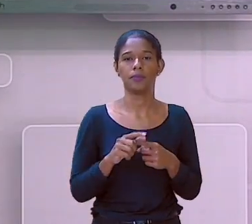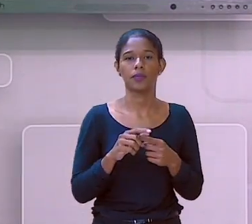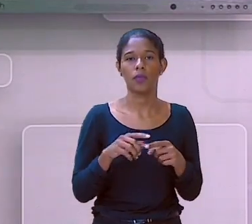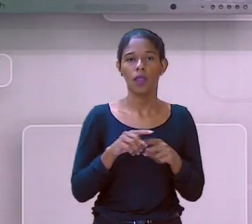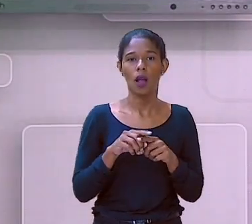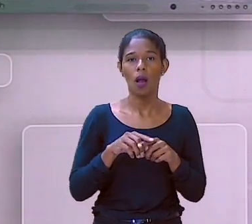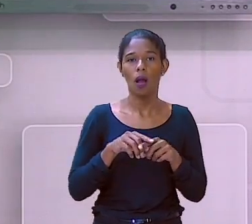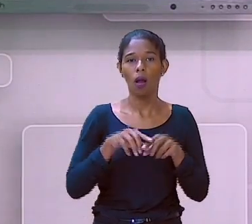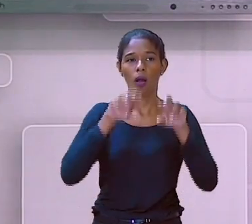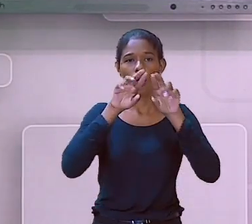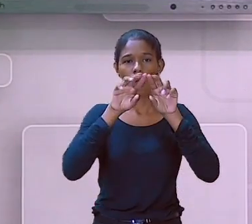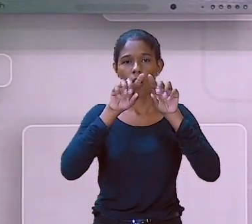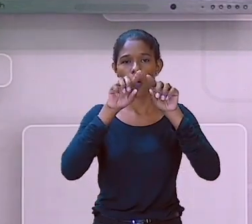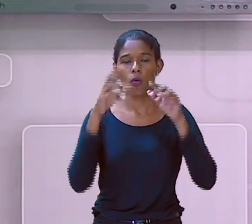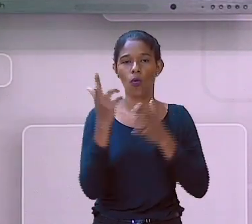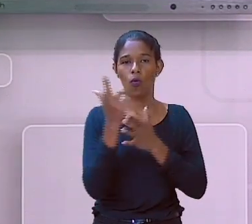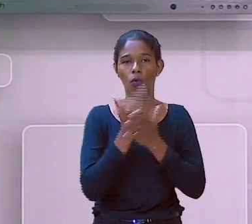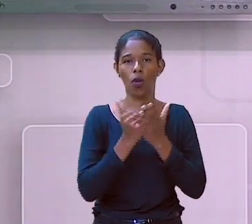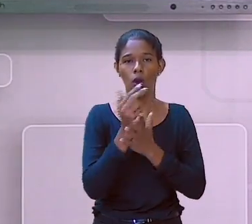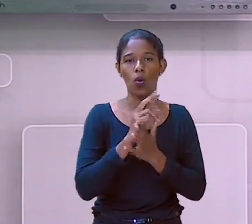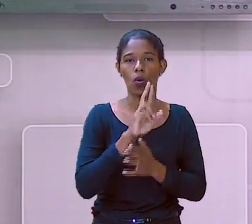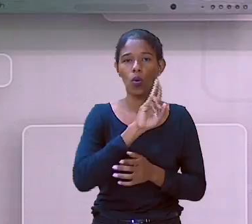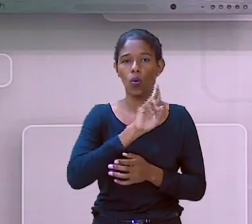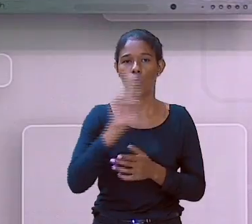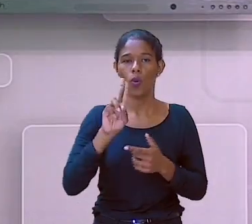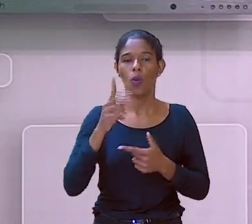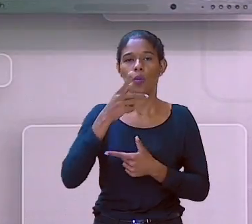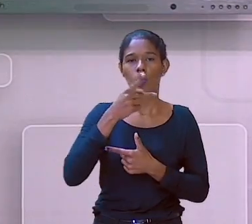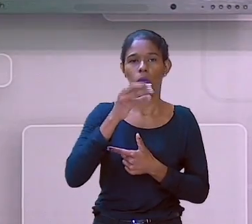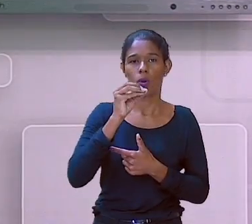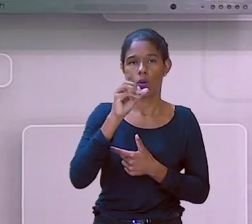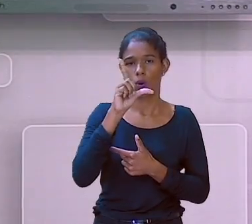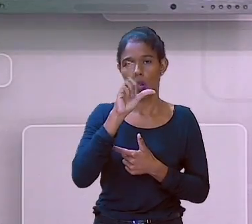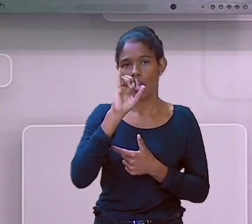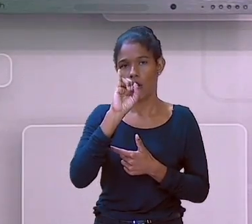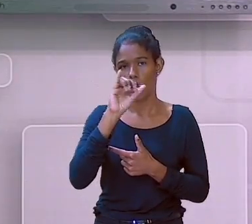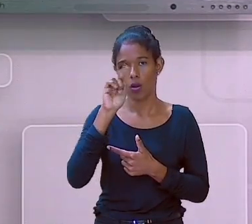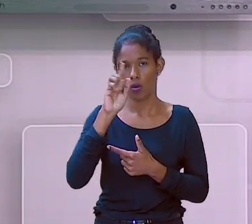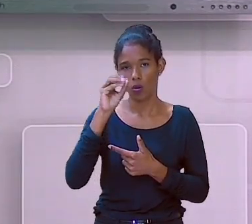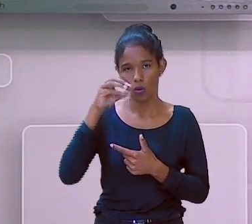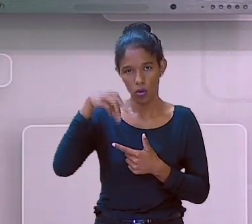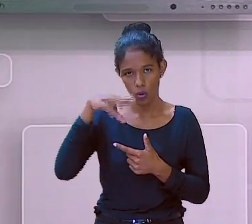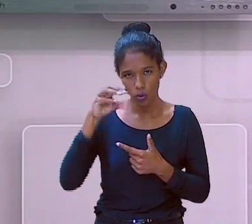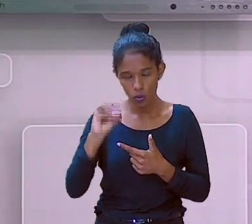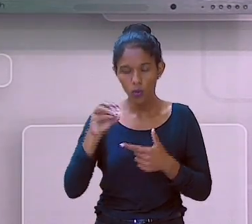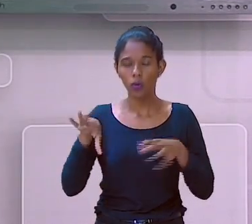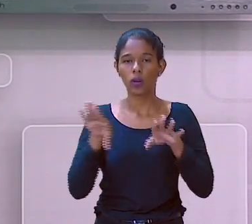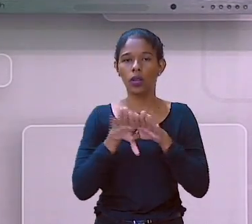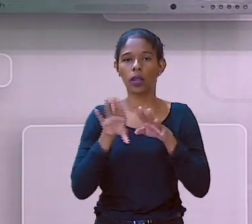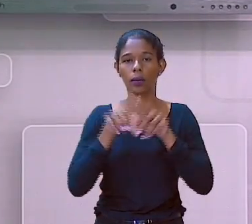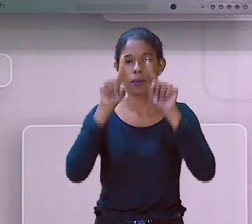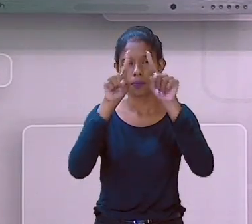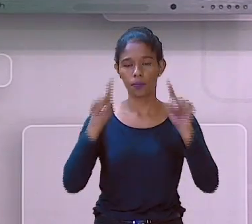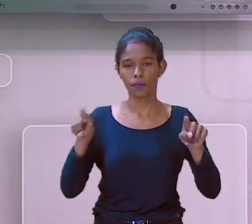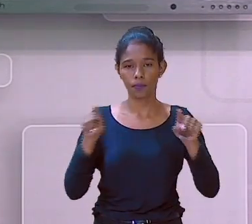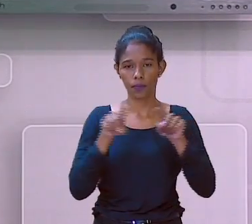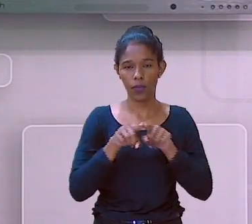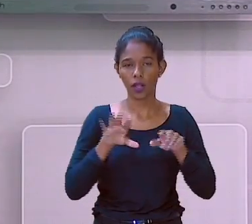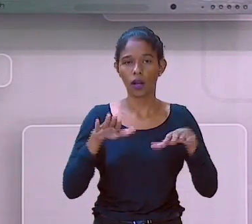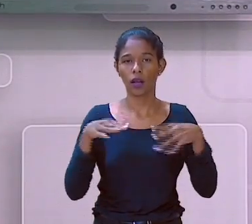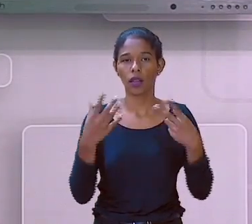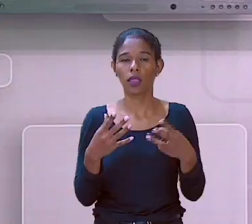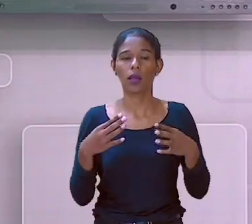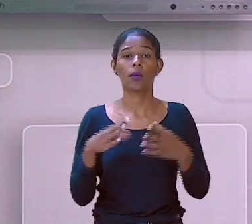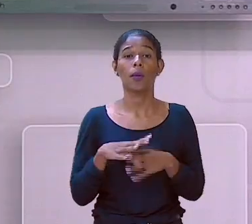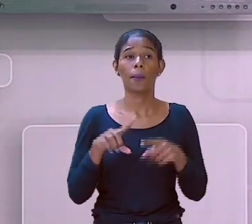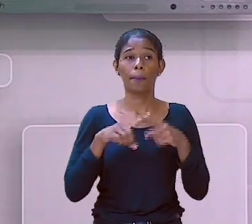nós vamos estudar a razão entre os segmentos, quando que a razão forma uma proporção.